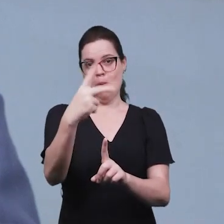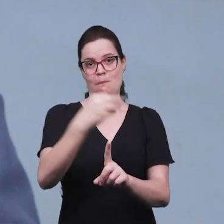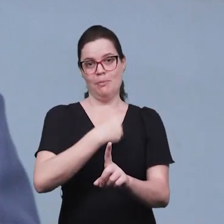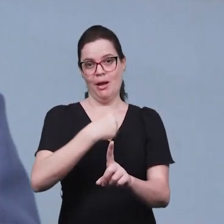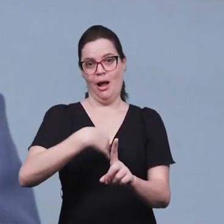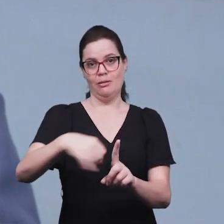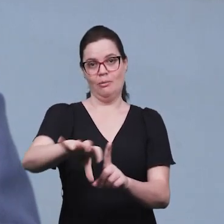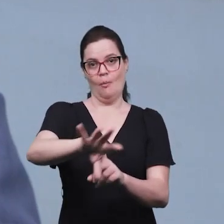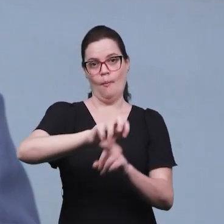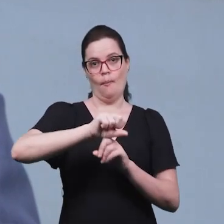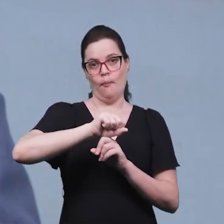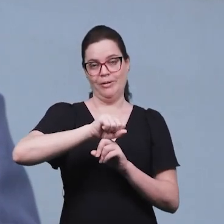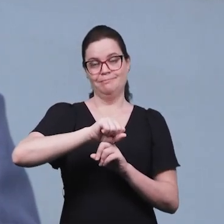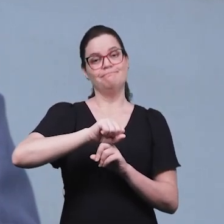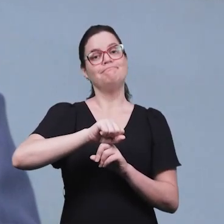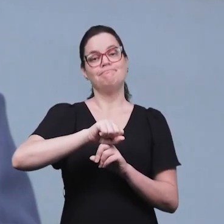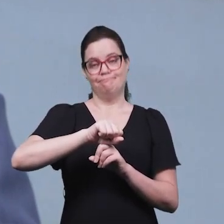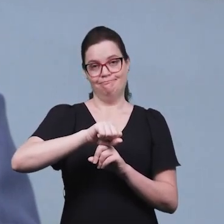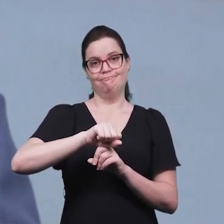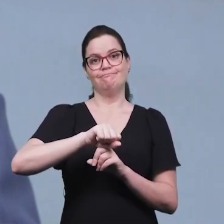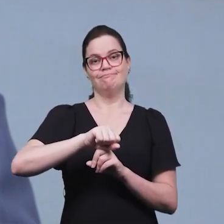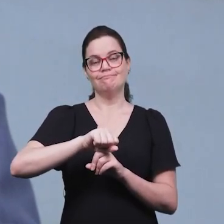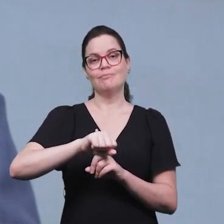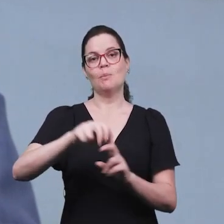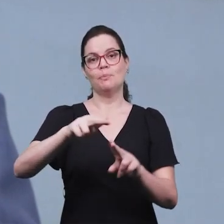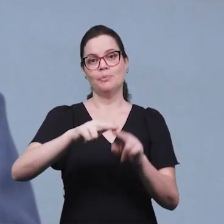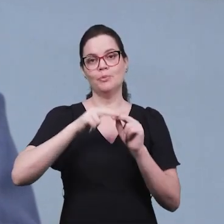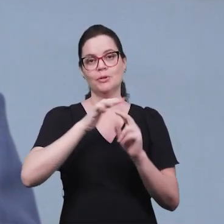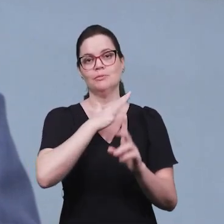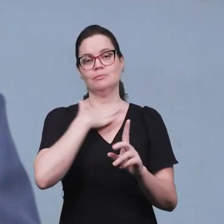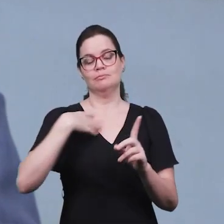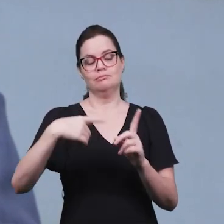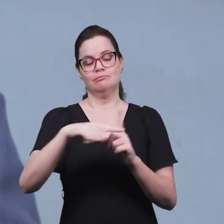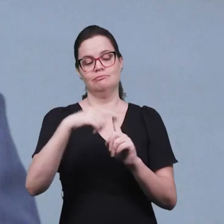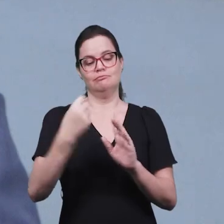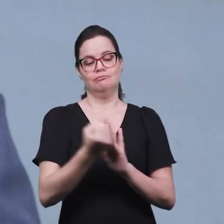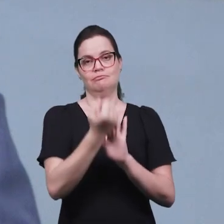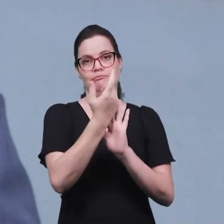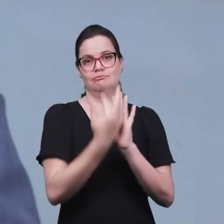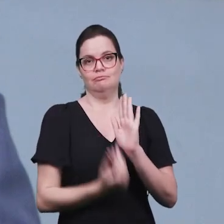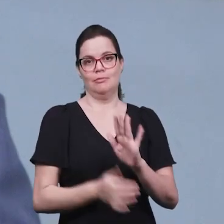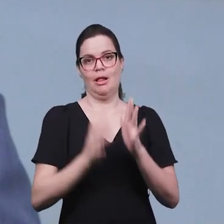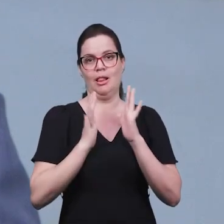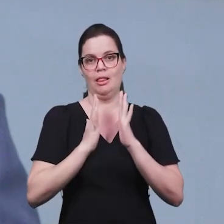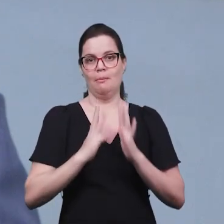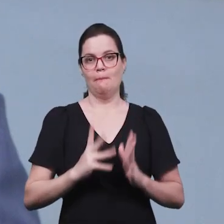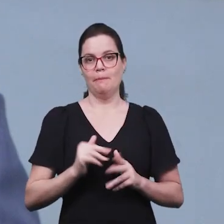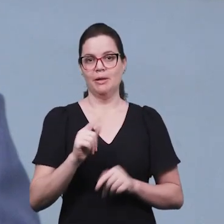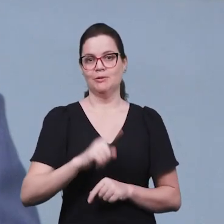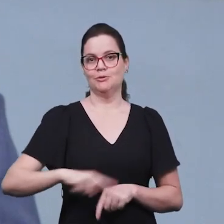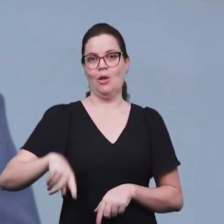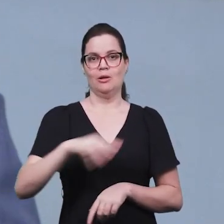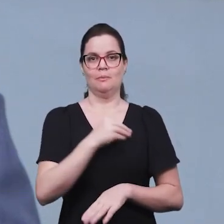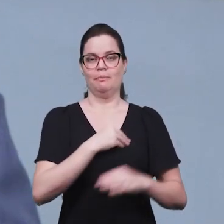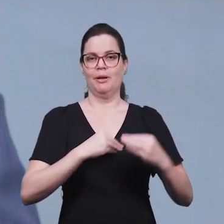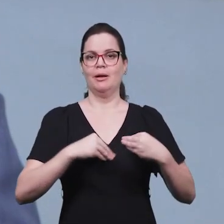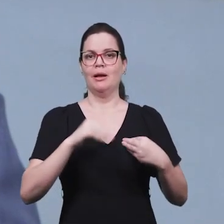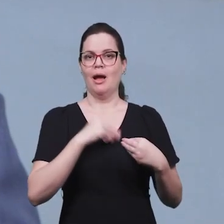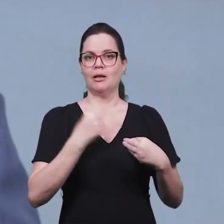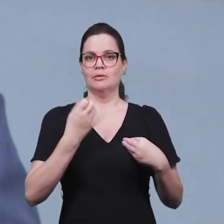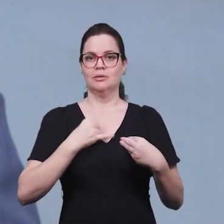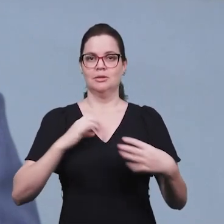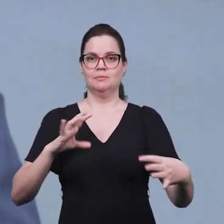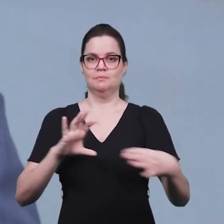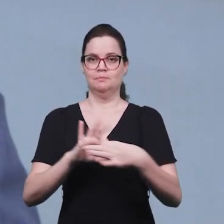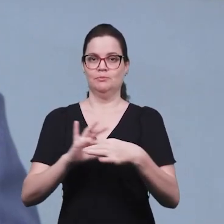pecado, visto que na sua morte derramou o seu sangue, purificando de todos que